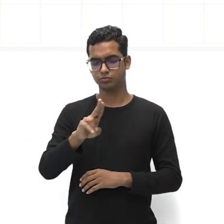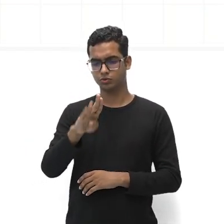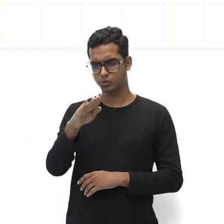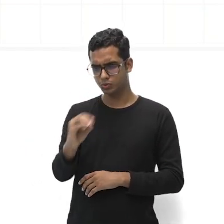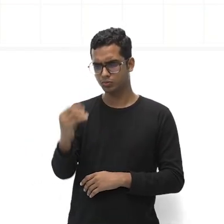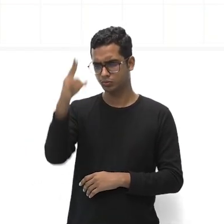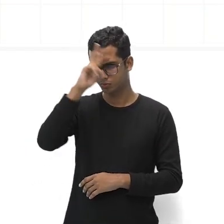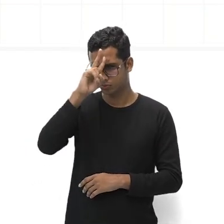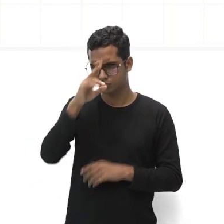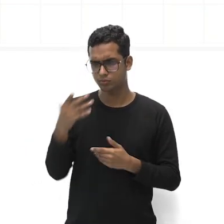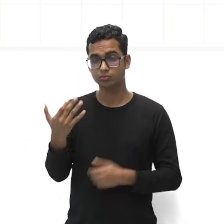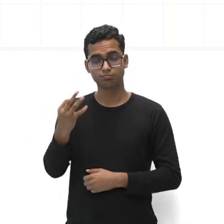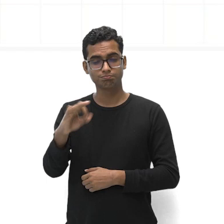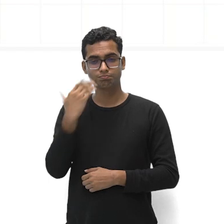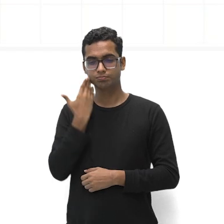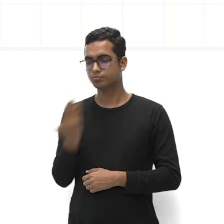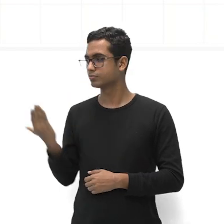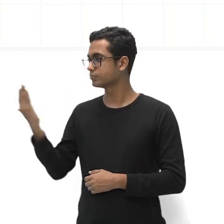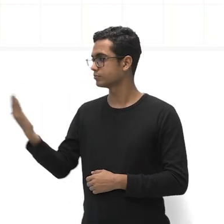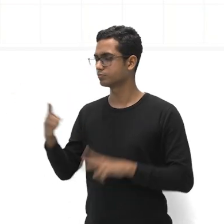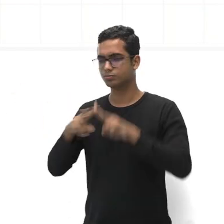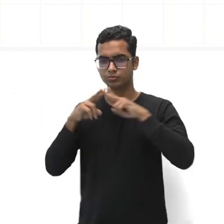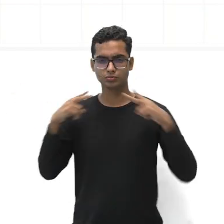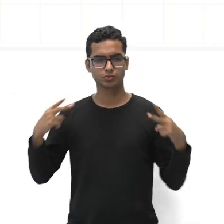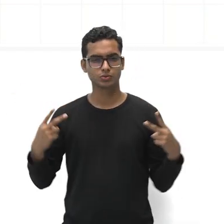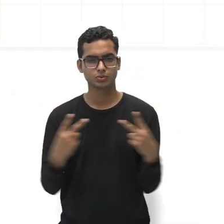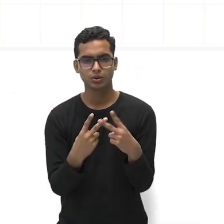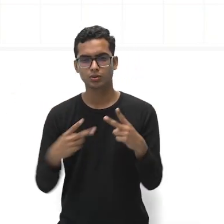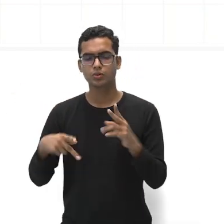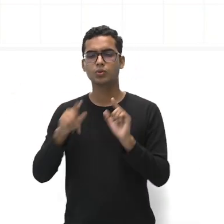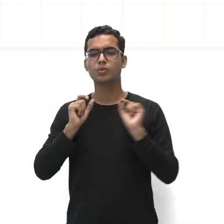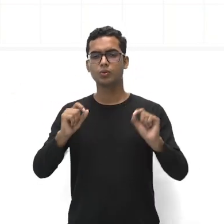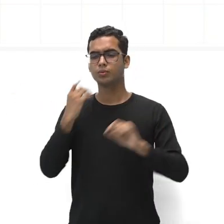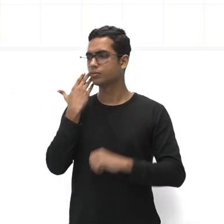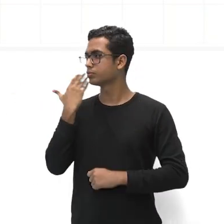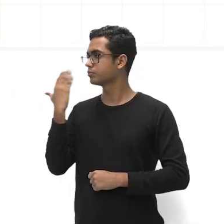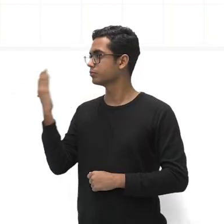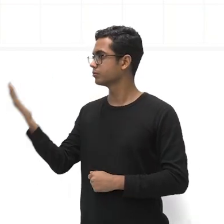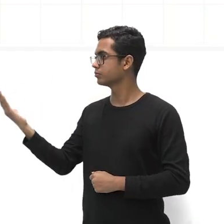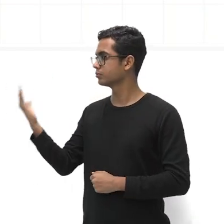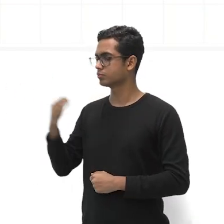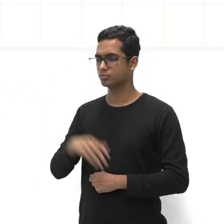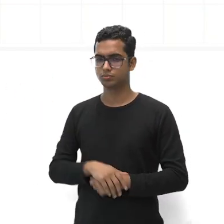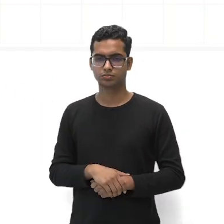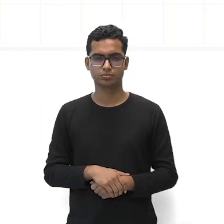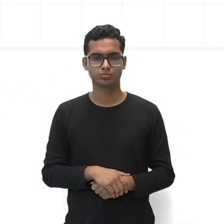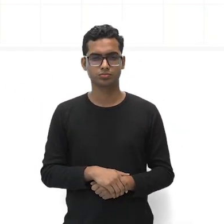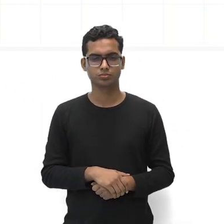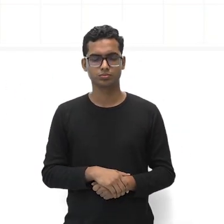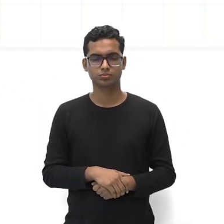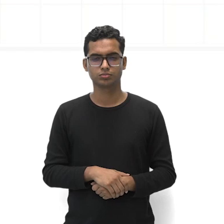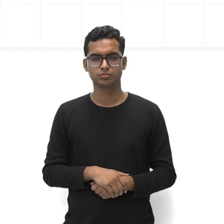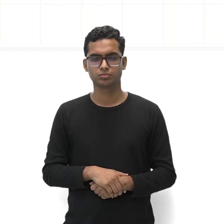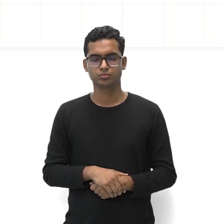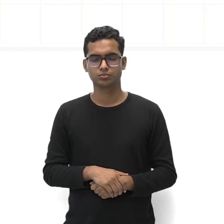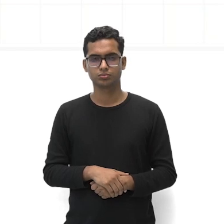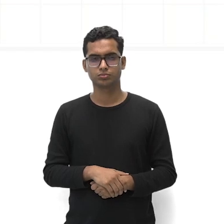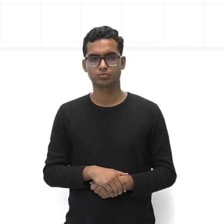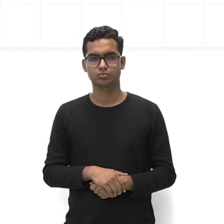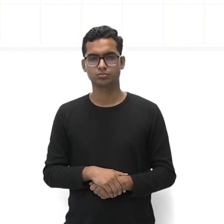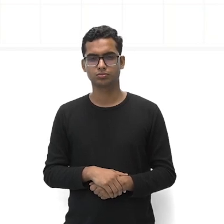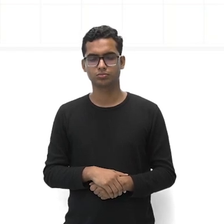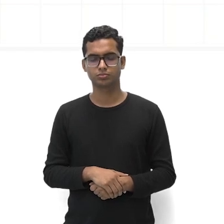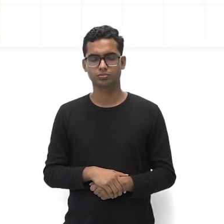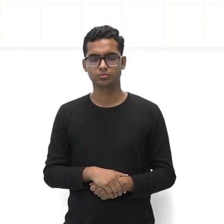Lembram sim, é essa mesmo, né? O volume nada mais é do que, se tratando de um cubo, de